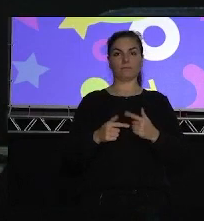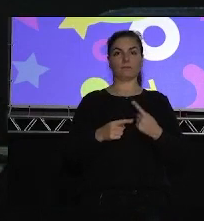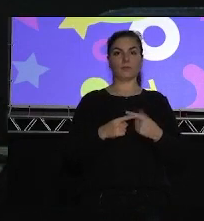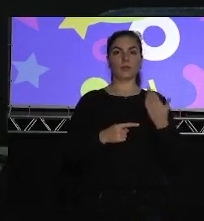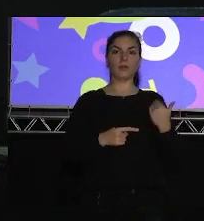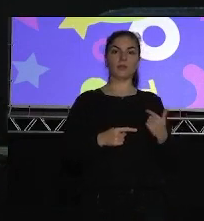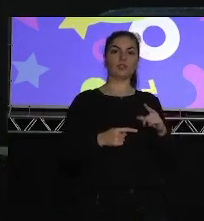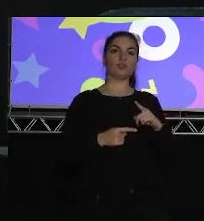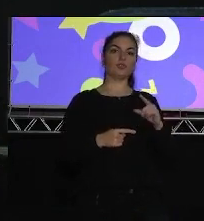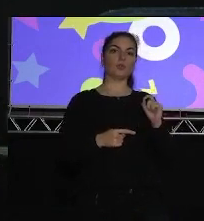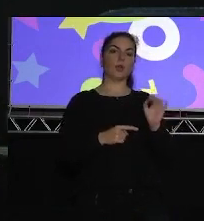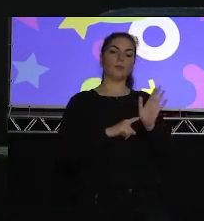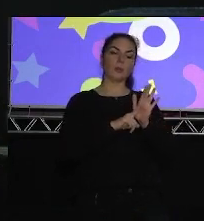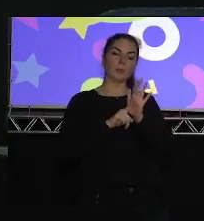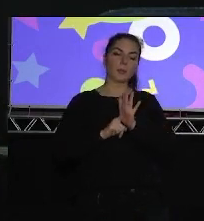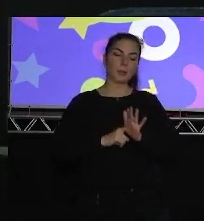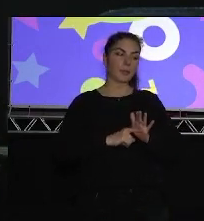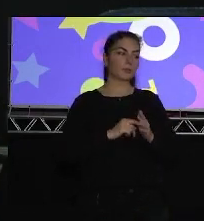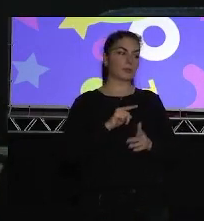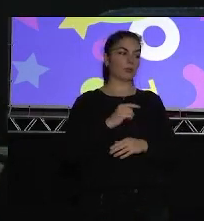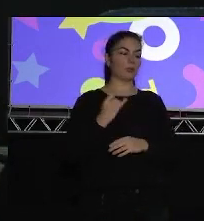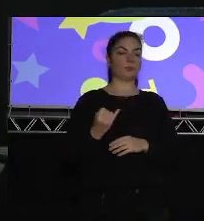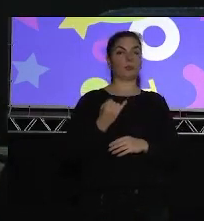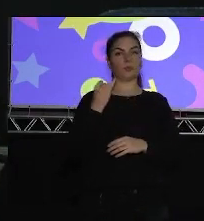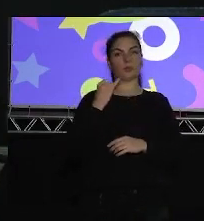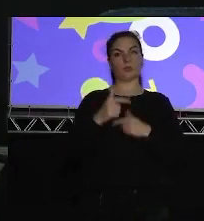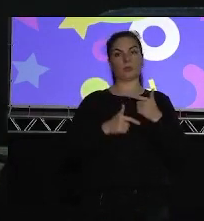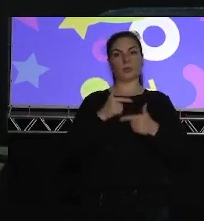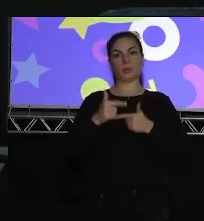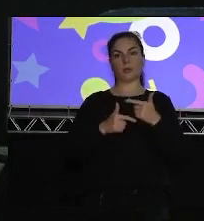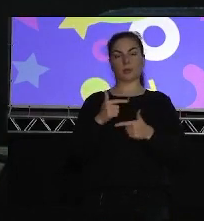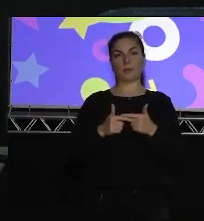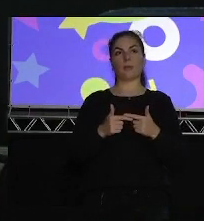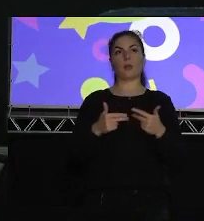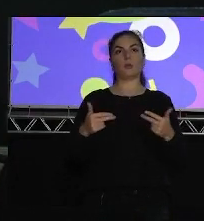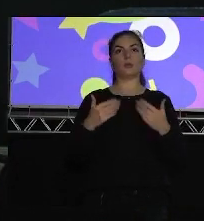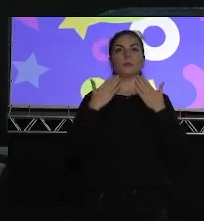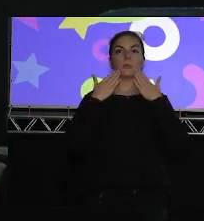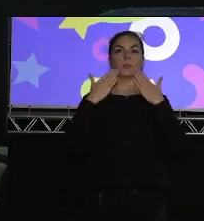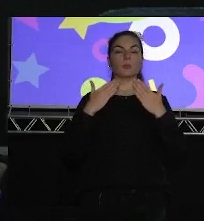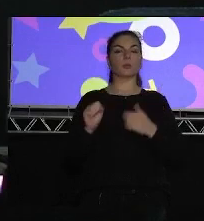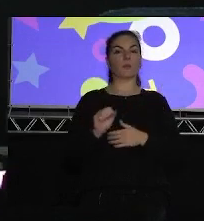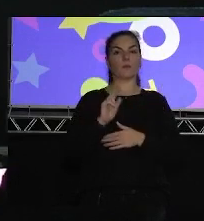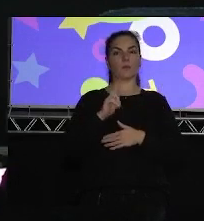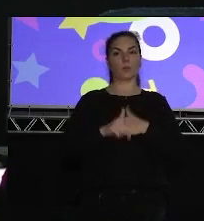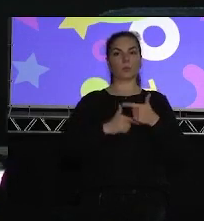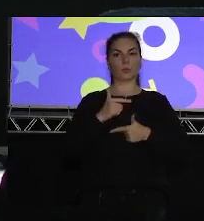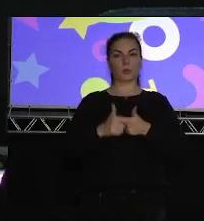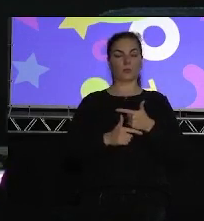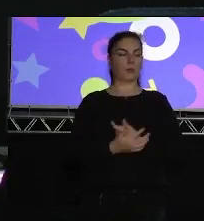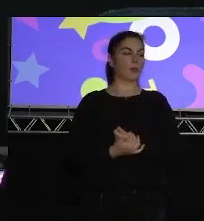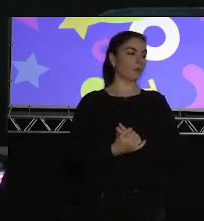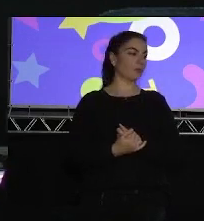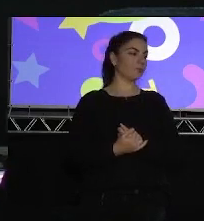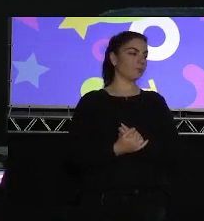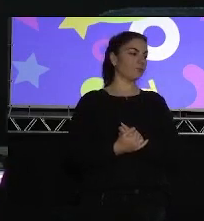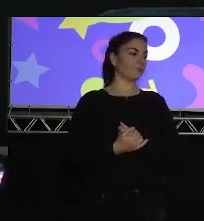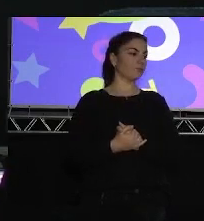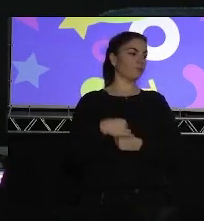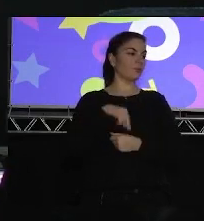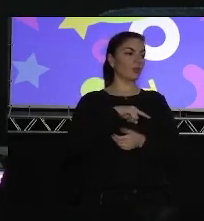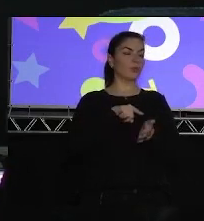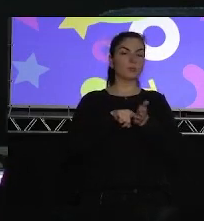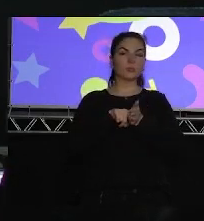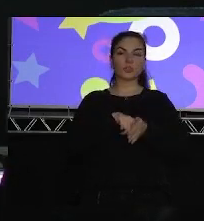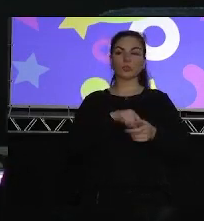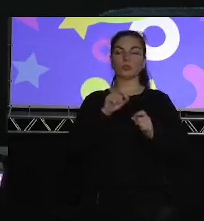a gente fez uma medição, e isso é muito importante para quem trabalha com Agile Coach, para querer mostrar o valor do trabalho dele. Né? Então, a gente mediu lá, ok, o que